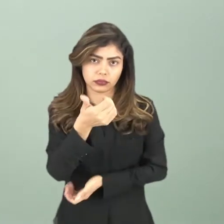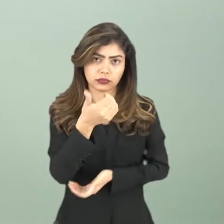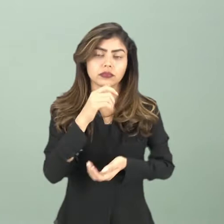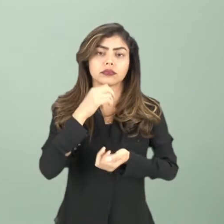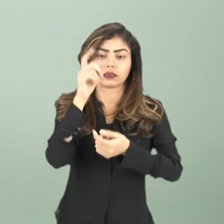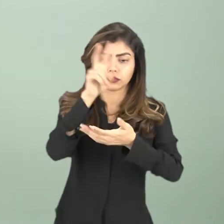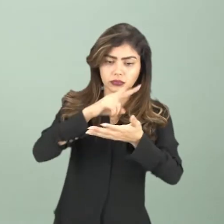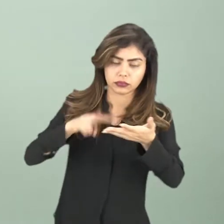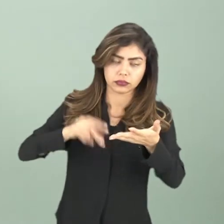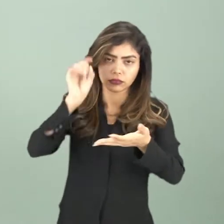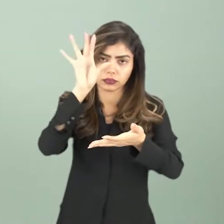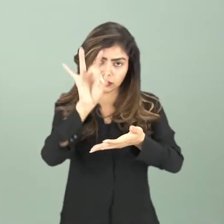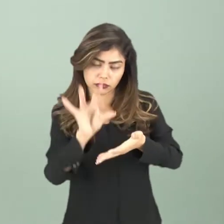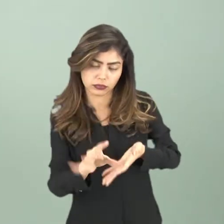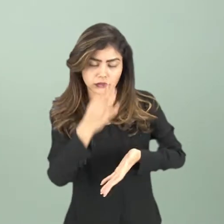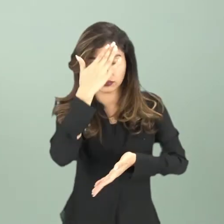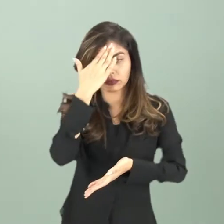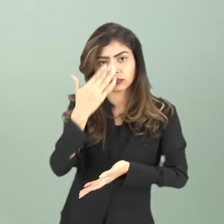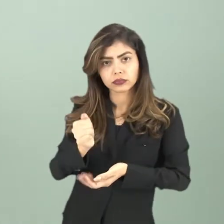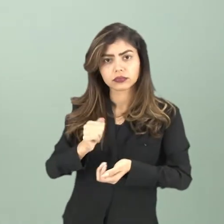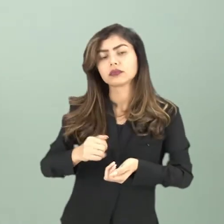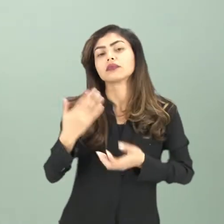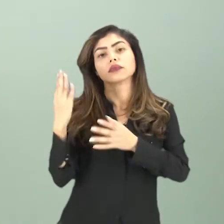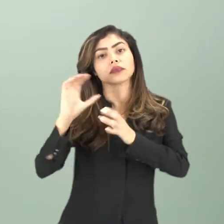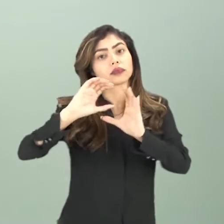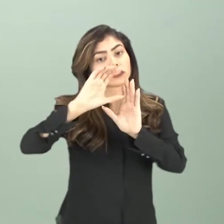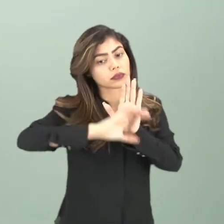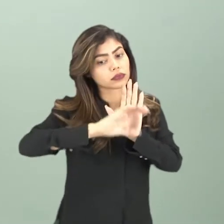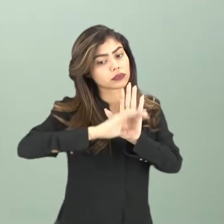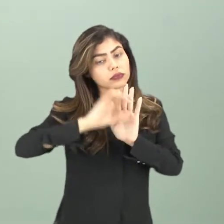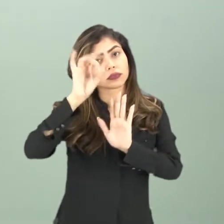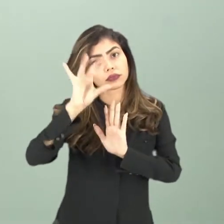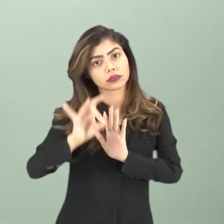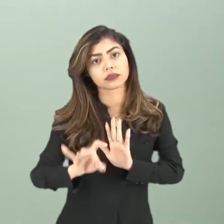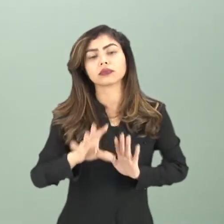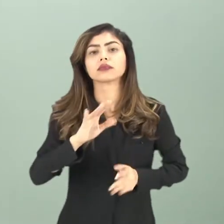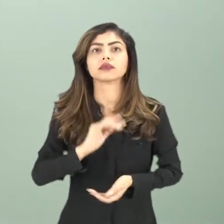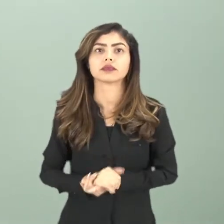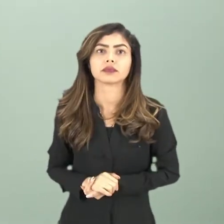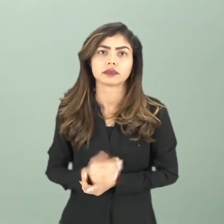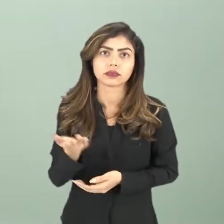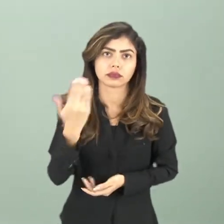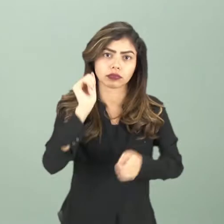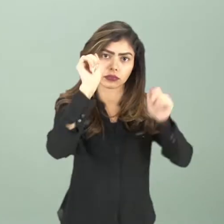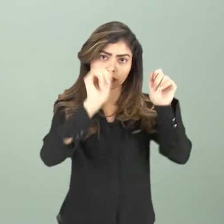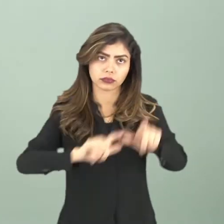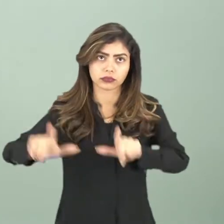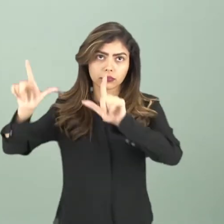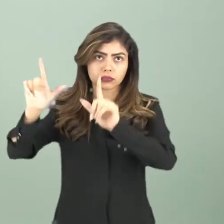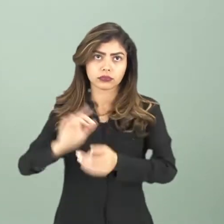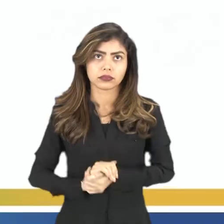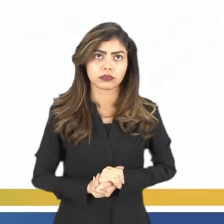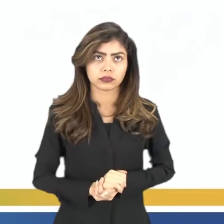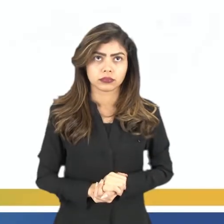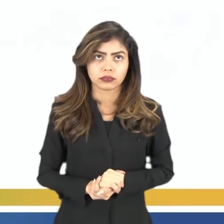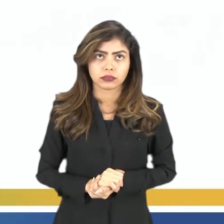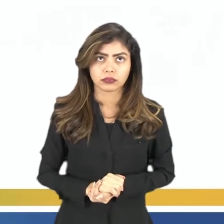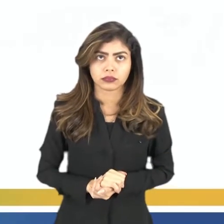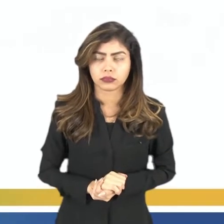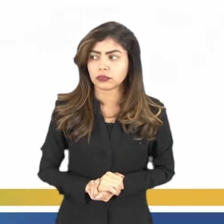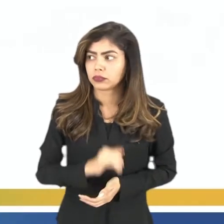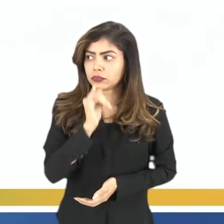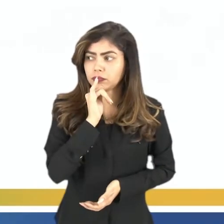que leiam tudinho para que vocês saibam conceituar cada uma delas, ok? Vamos para o próximo slide.